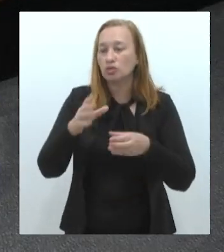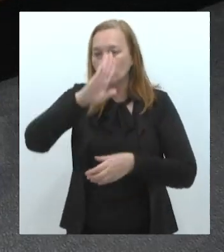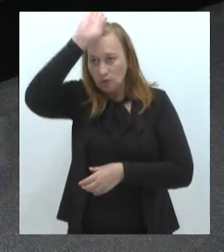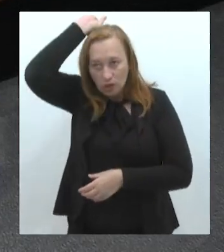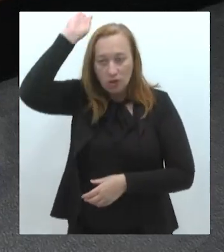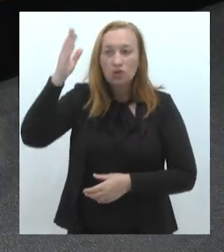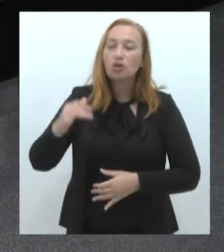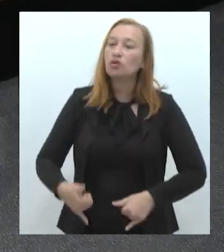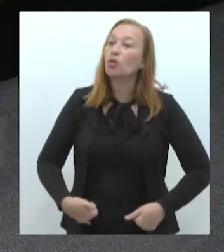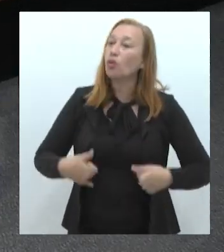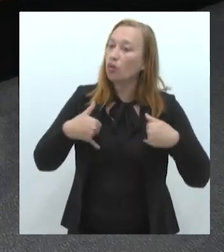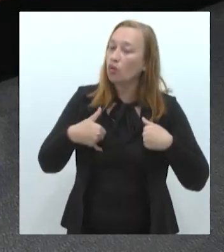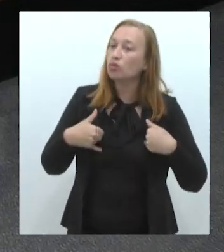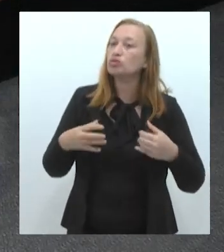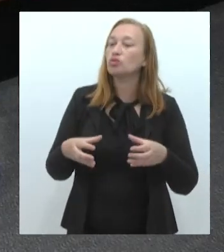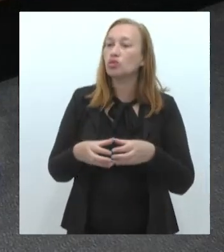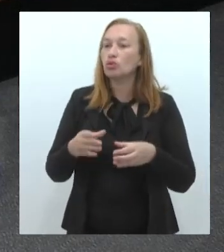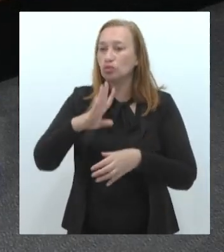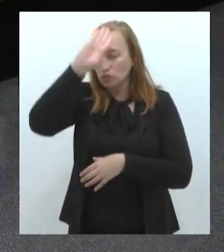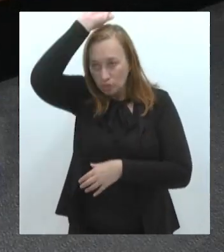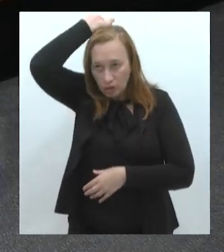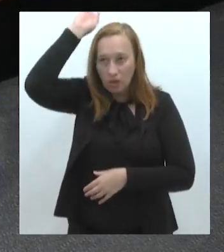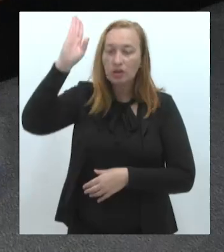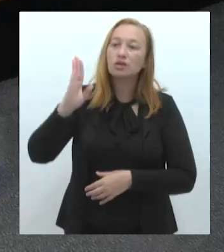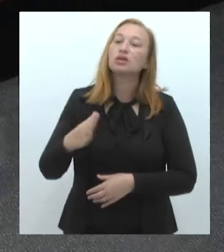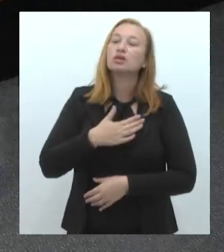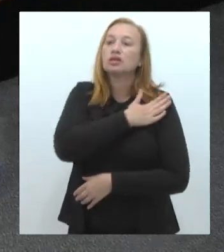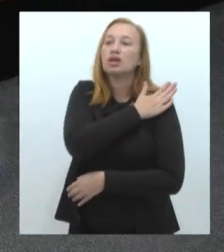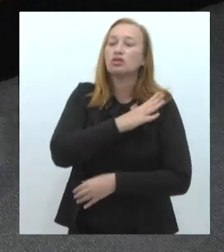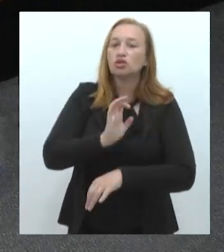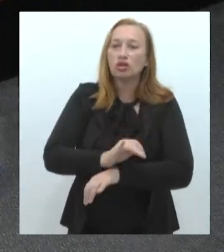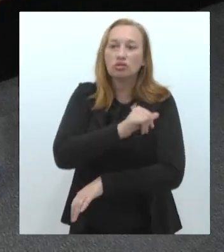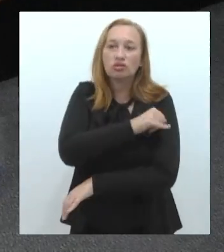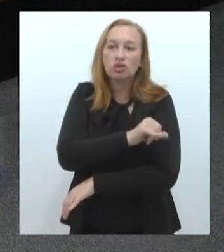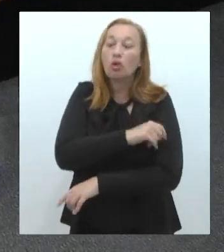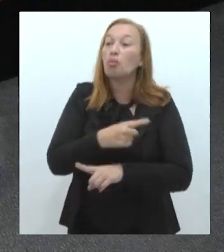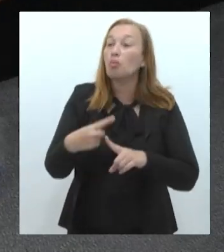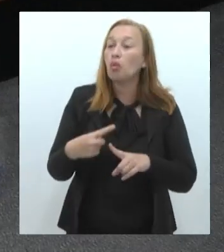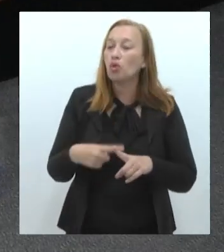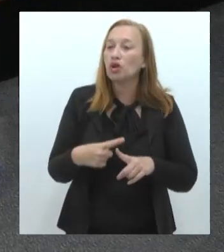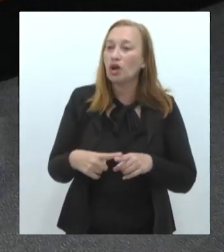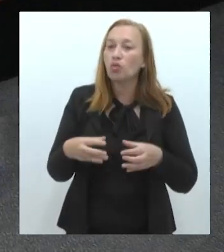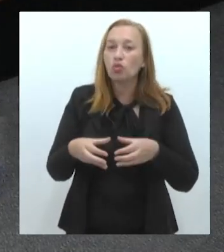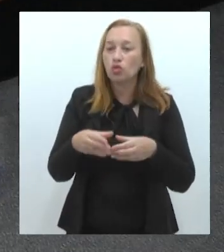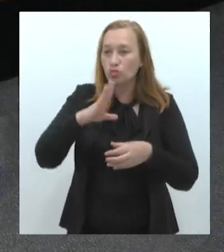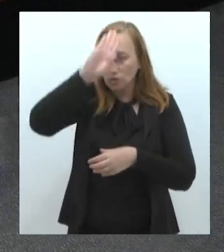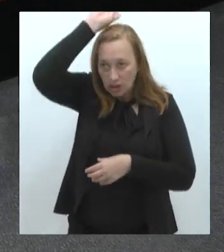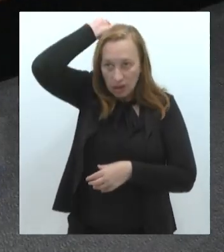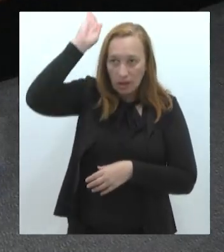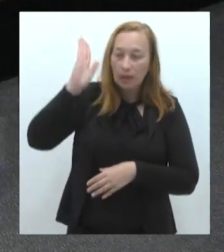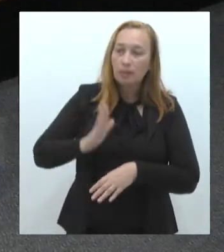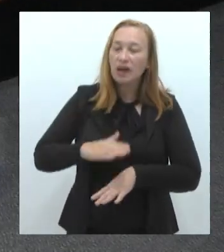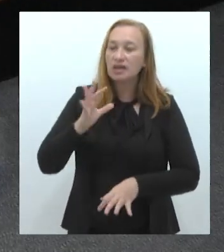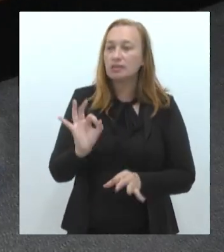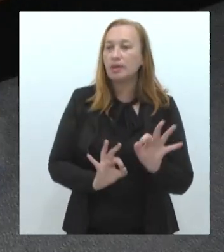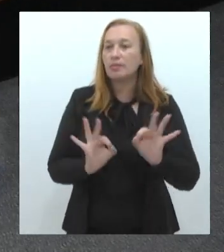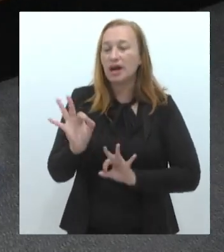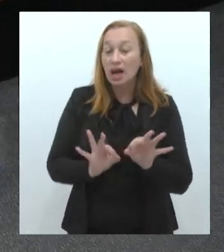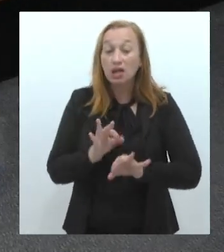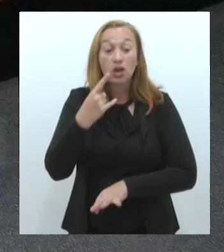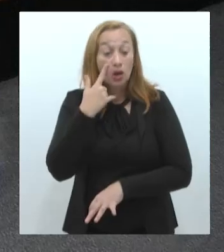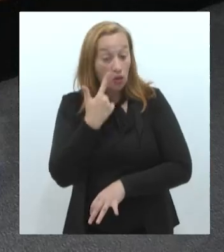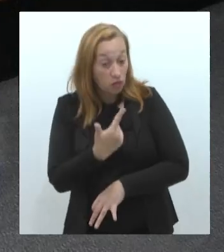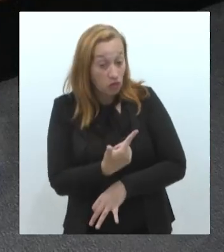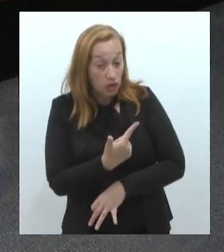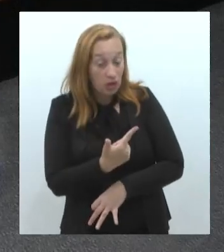tenho orgulho do Corpo do Bombeiro Militar do Rio de Janeiro, porque é uma corporação mais preparada que eu já pude